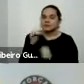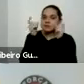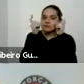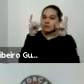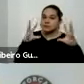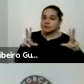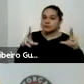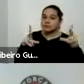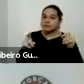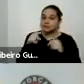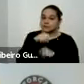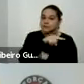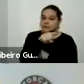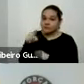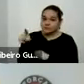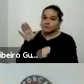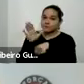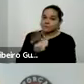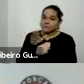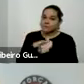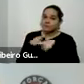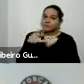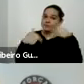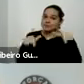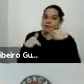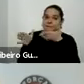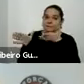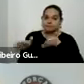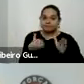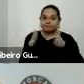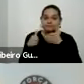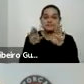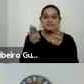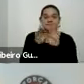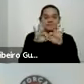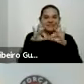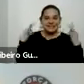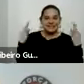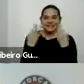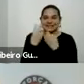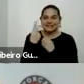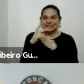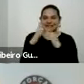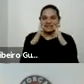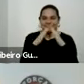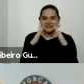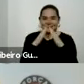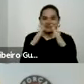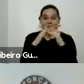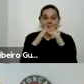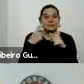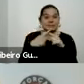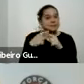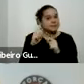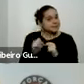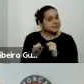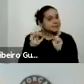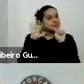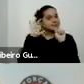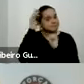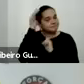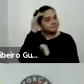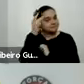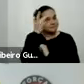você aí no chão de fábrica e para a sua família na sua casa. Porque pode acontecer de um